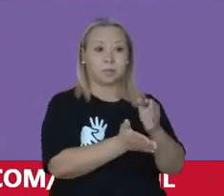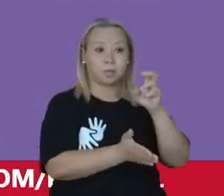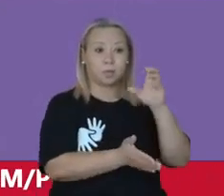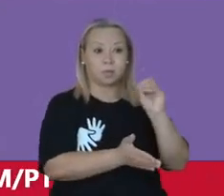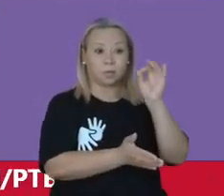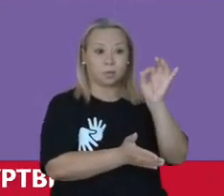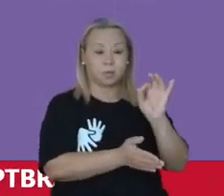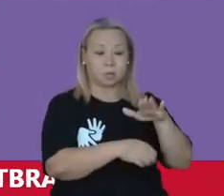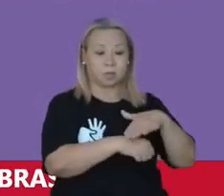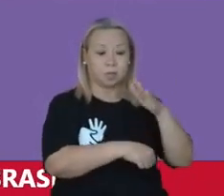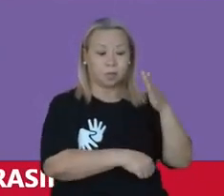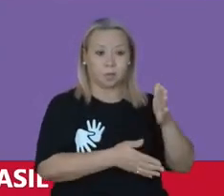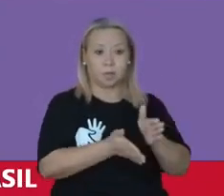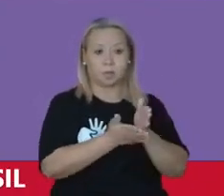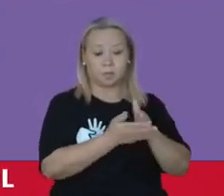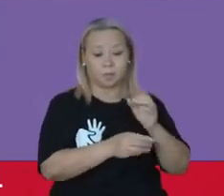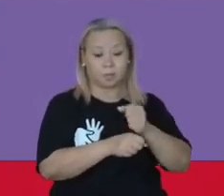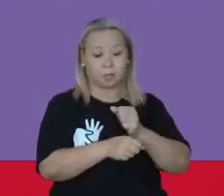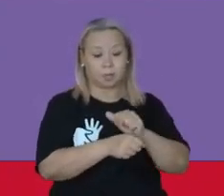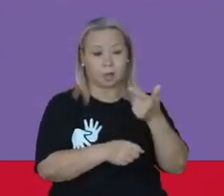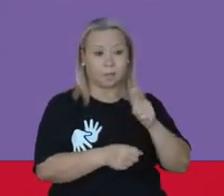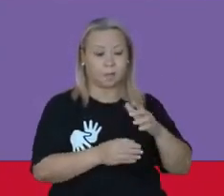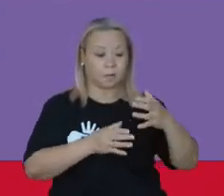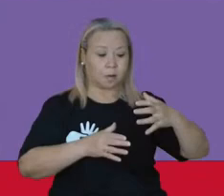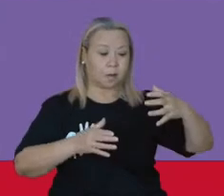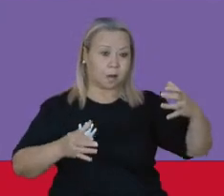pobres. Então, essa reforma da Previdência amplia